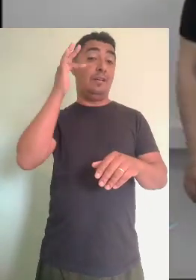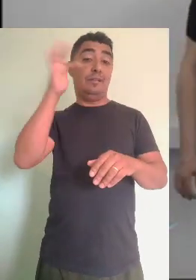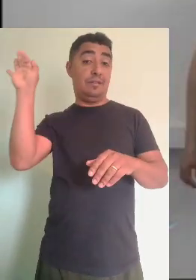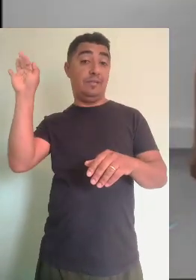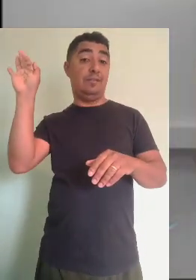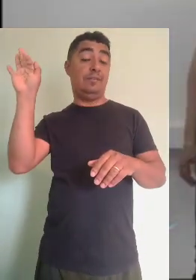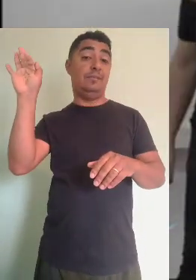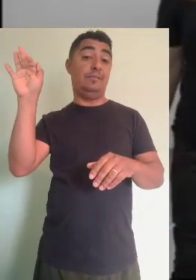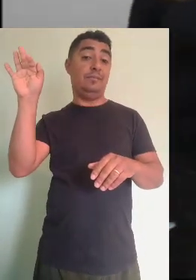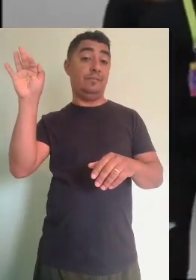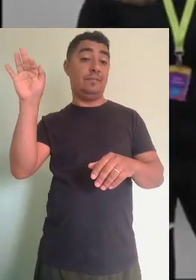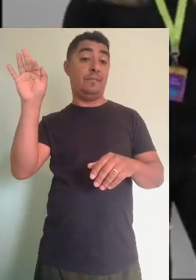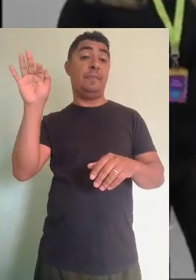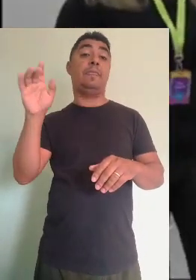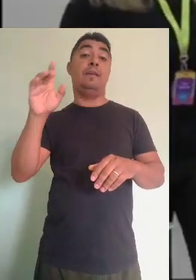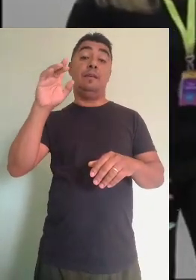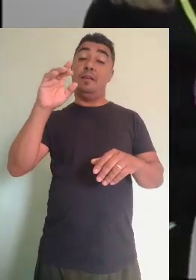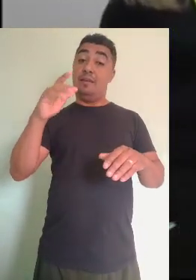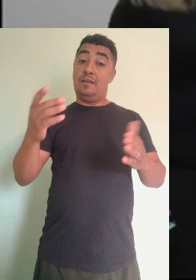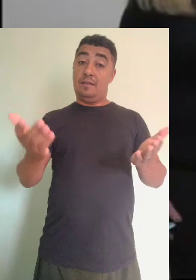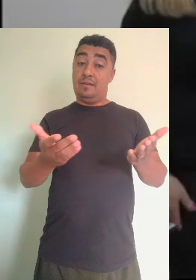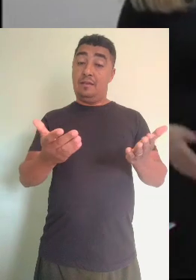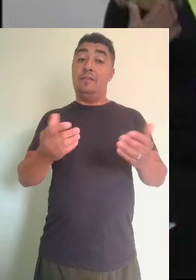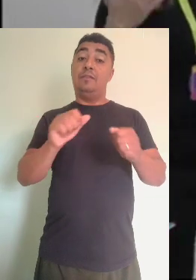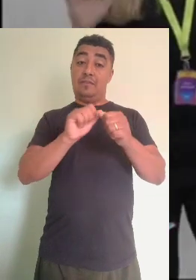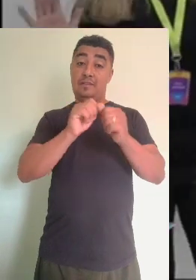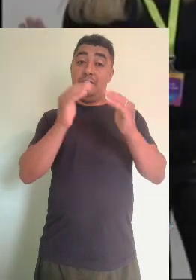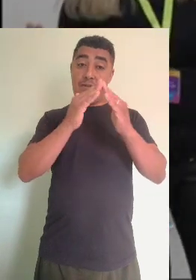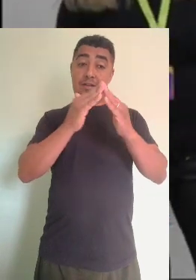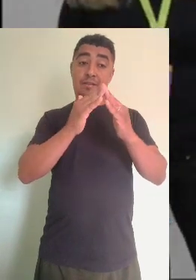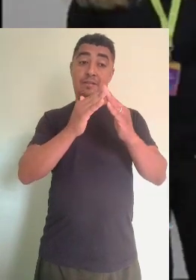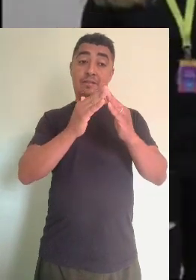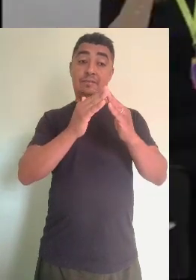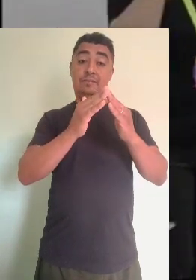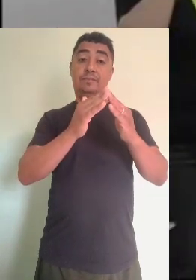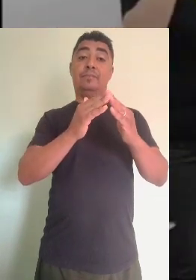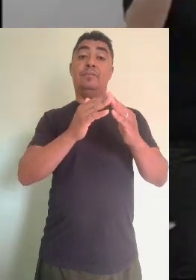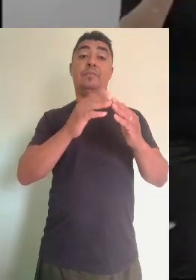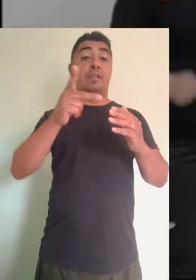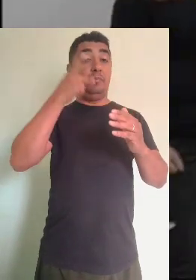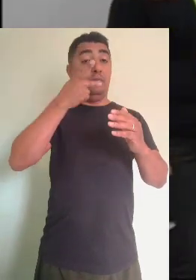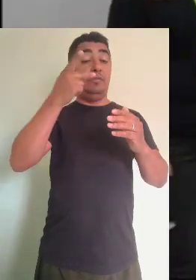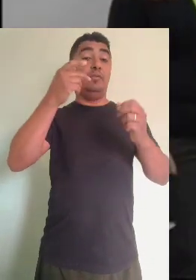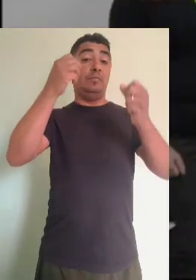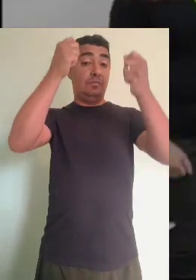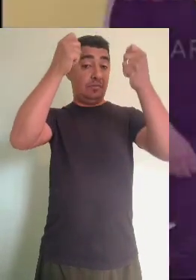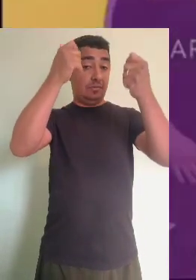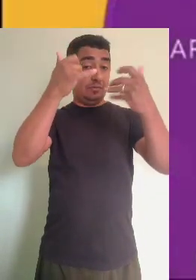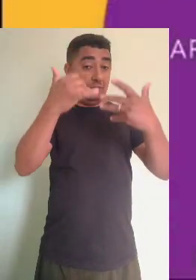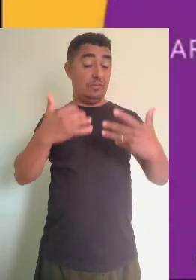lição de casa. Na próxima aula nós conversaremos sobre ela. Me despeço agora, então. Beijo.